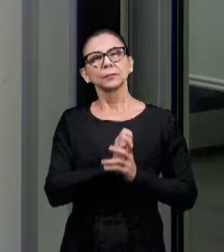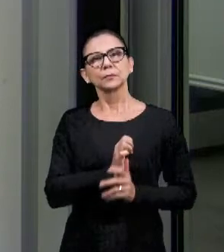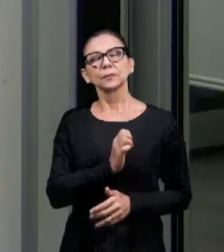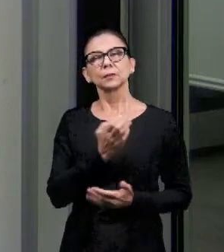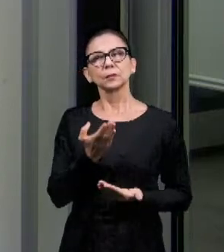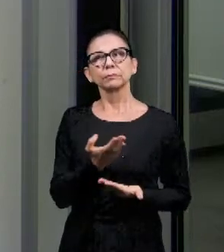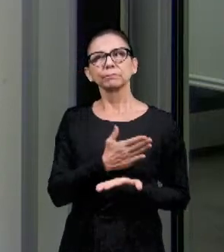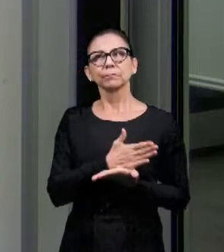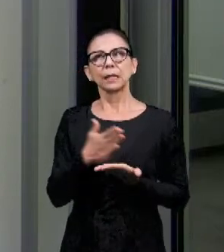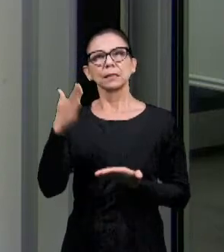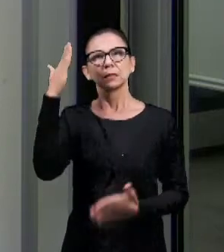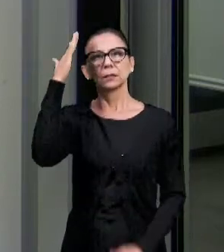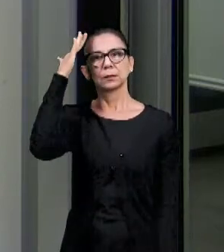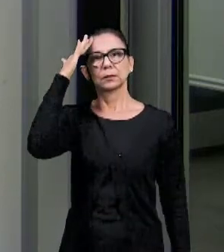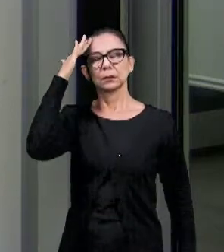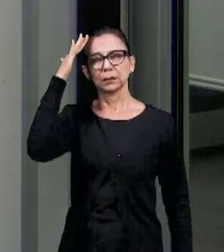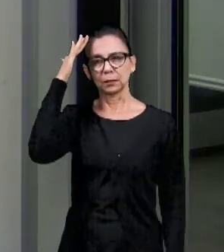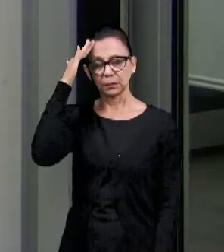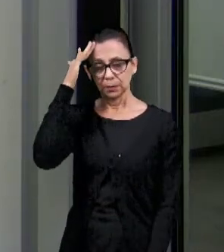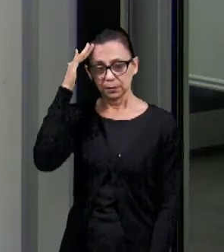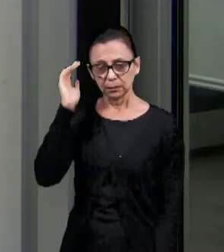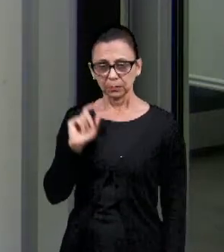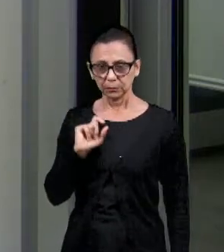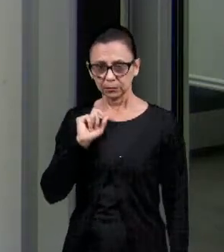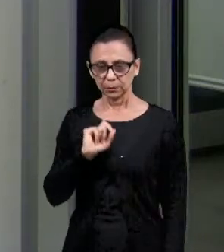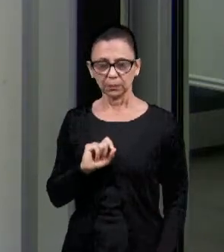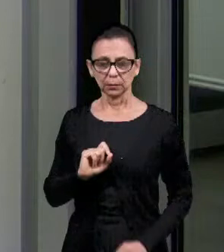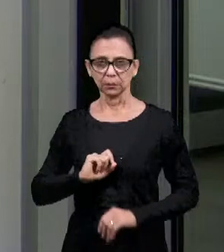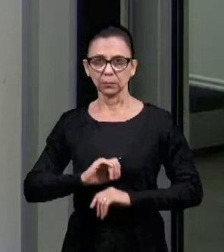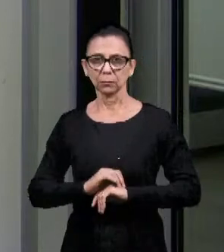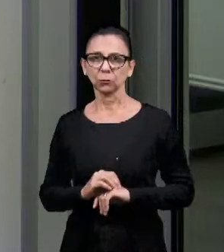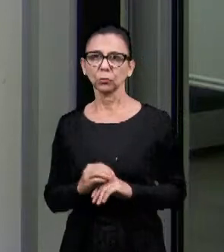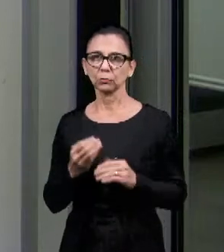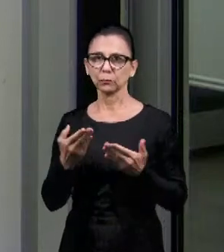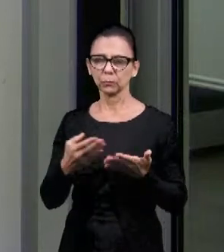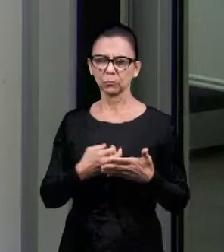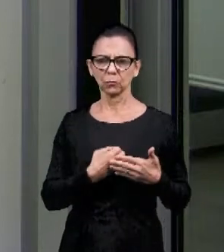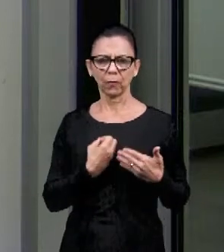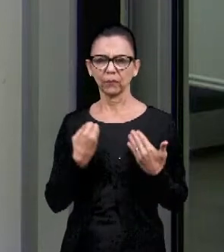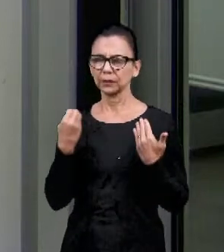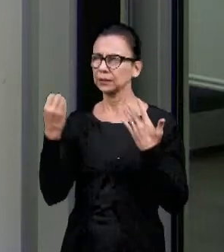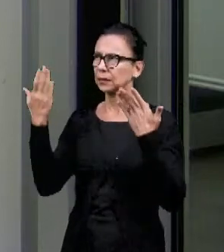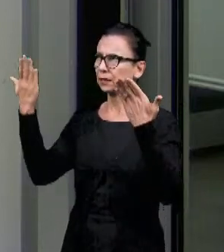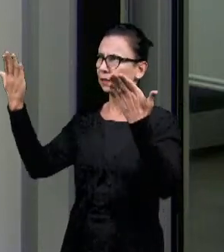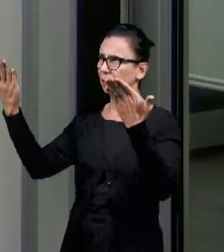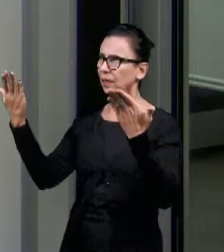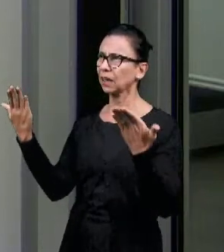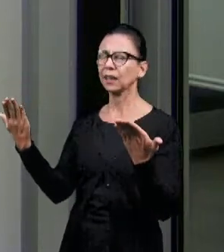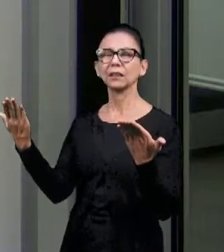quando você se coloca à disposição do Senhor,